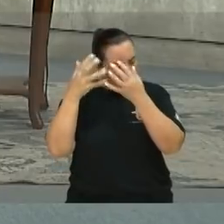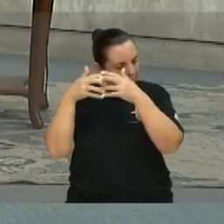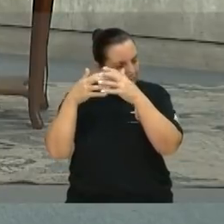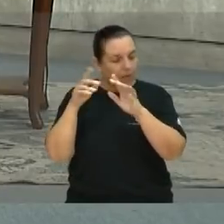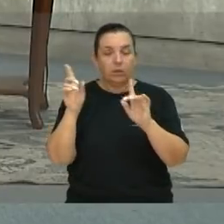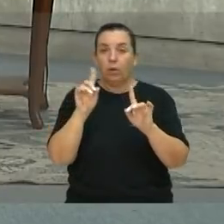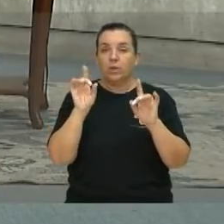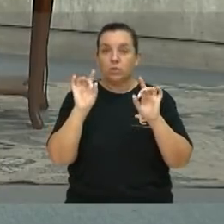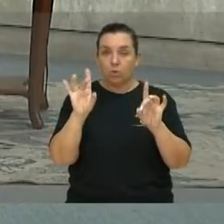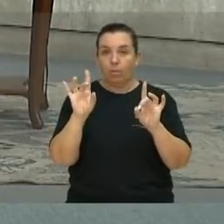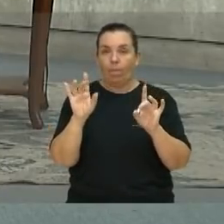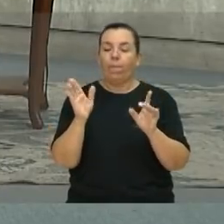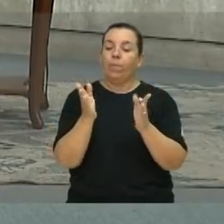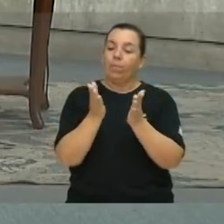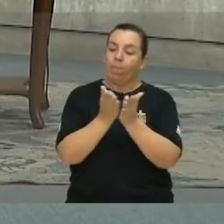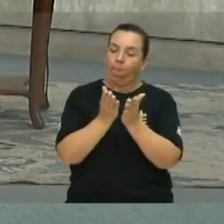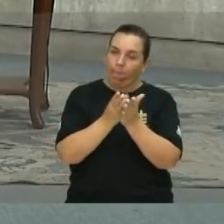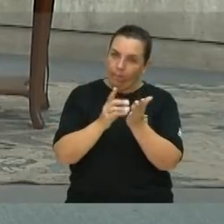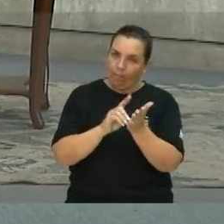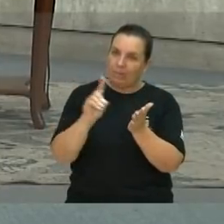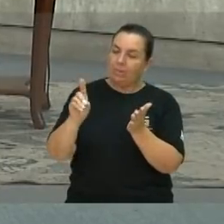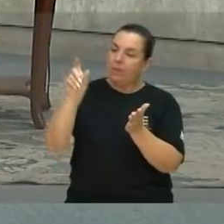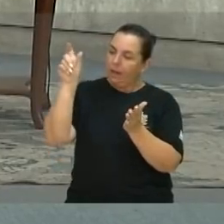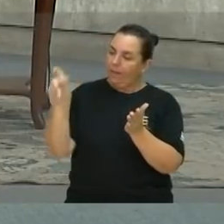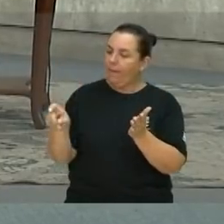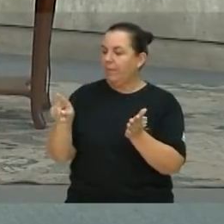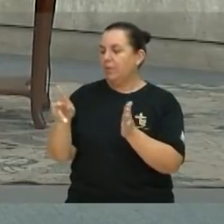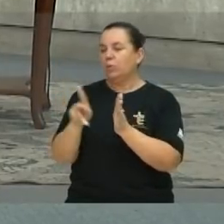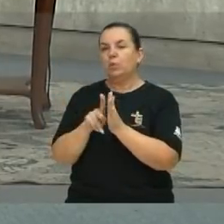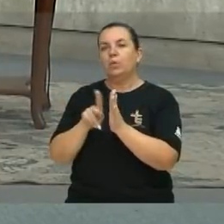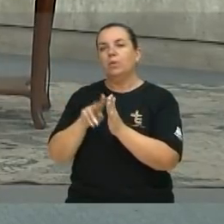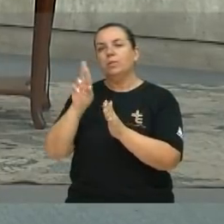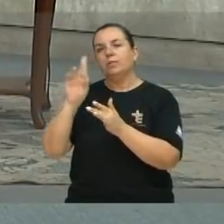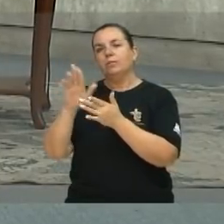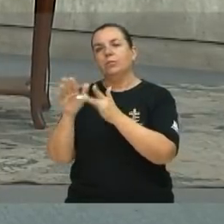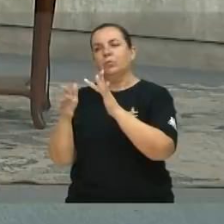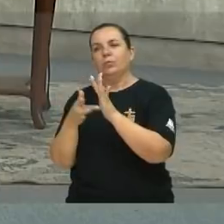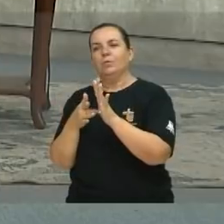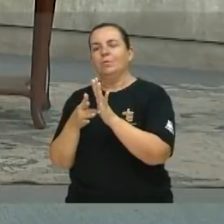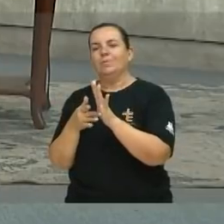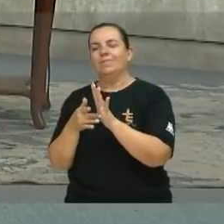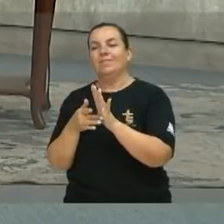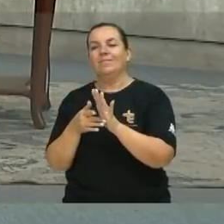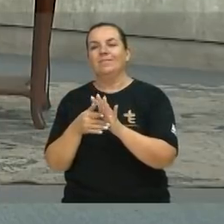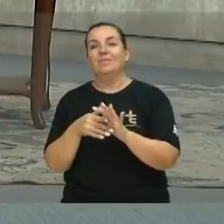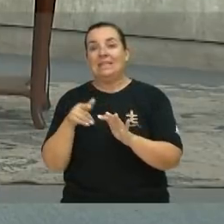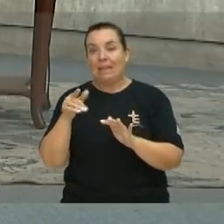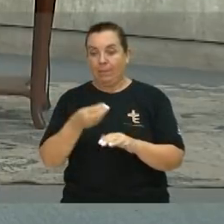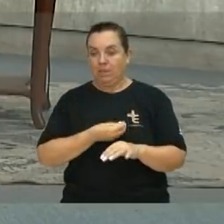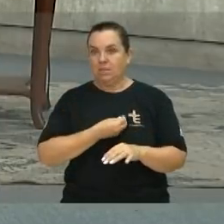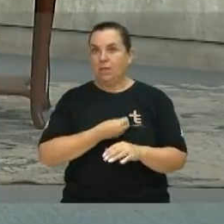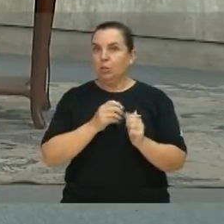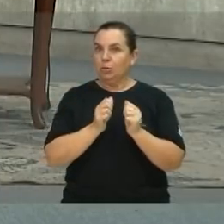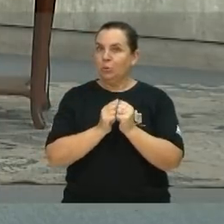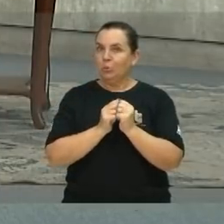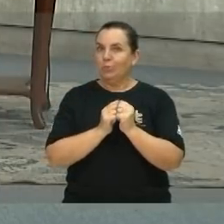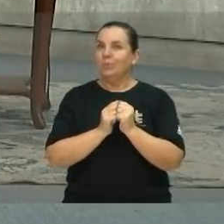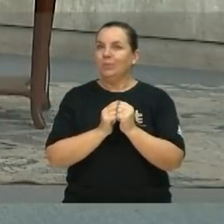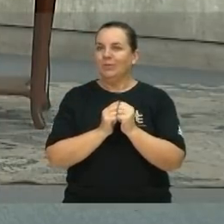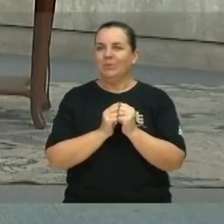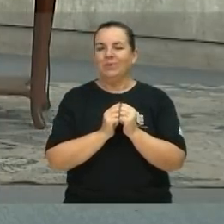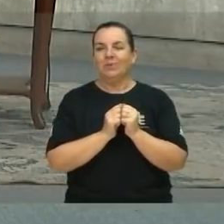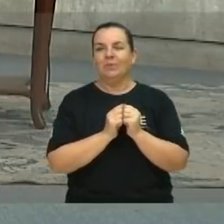trata da palavra bíblica é a pessoa do próprio senhor e aqui presente